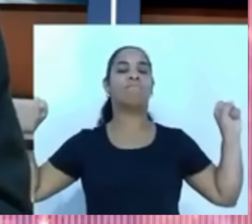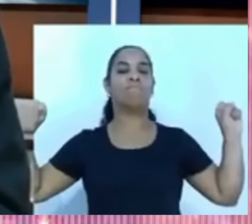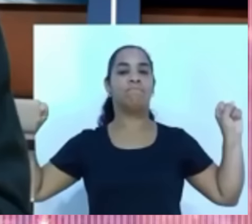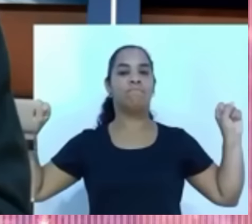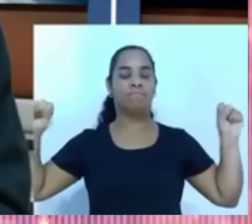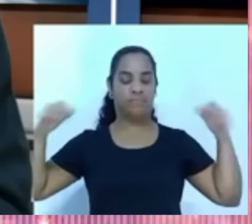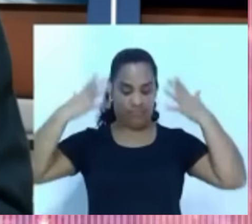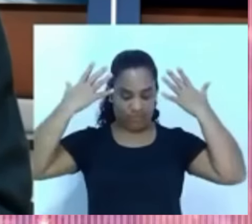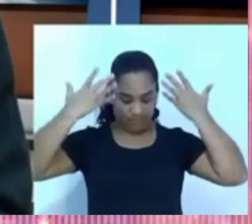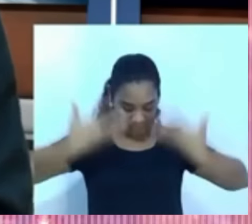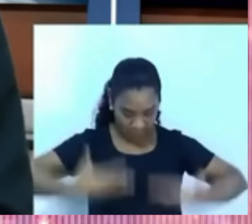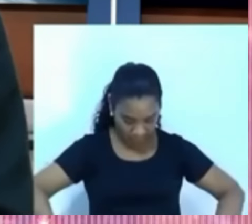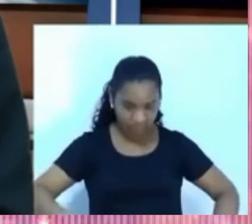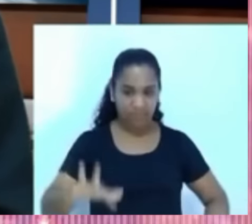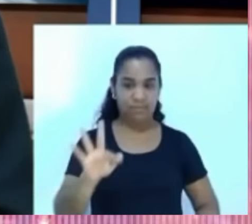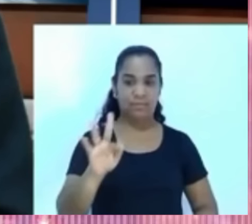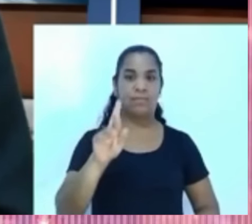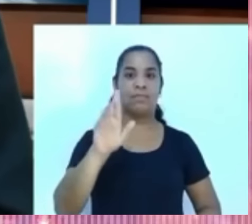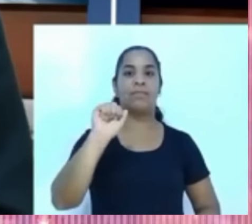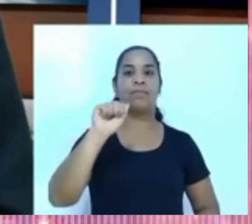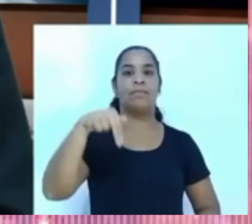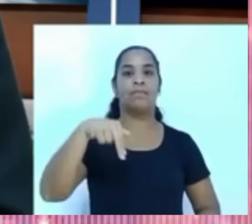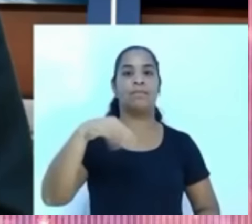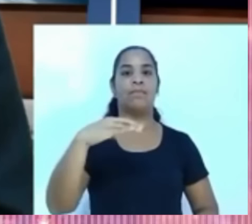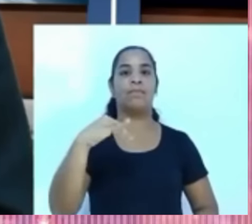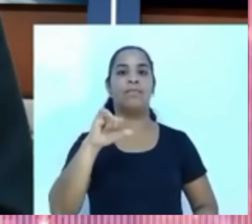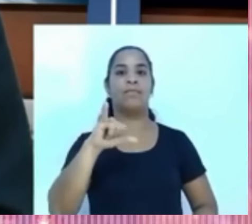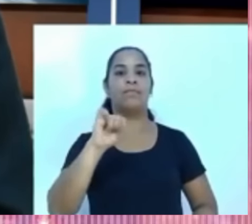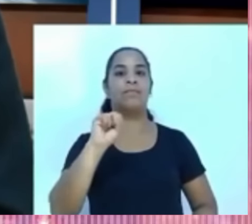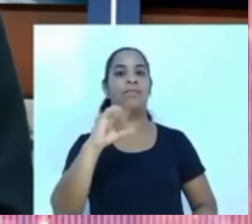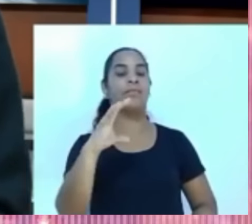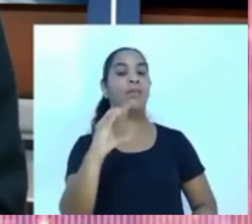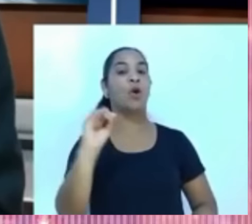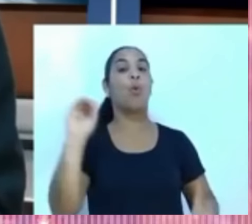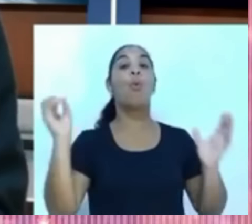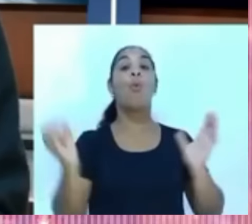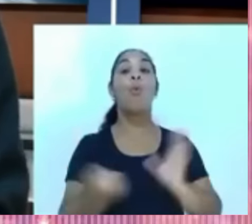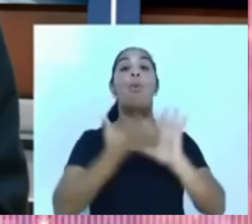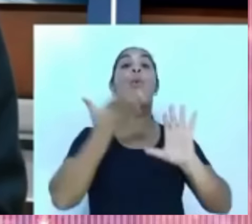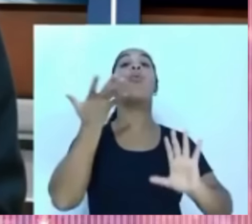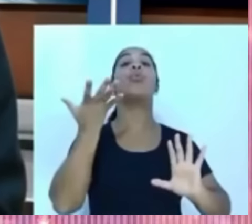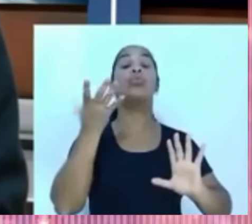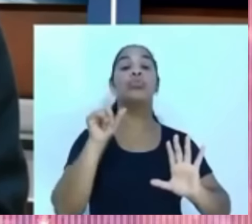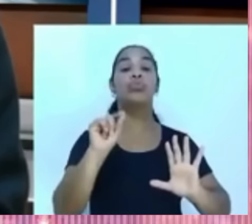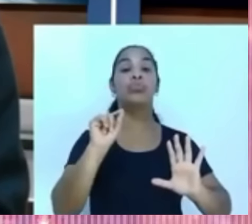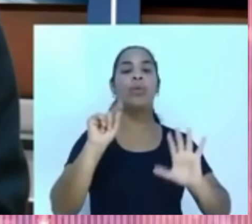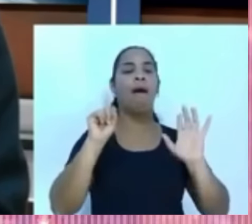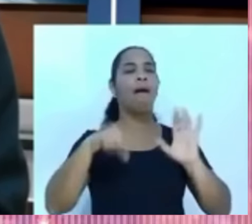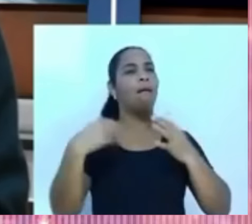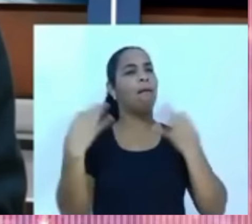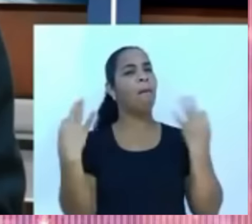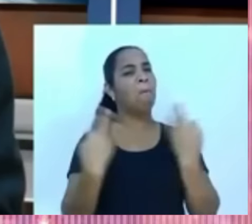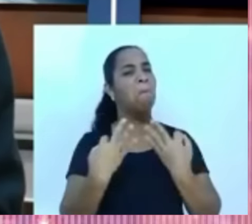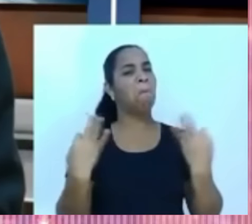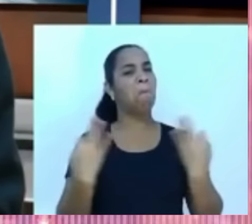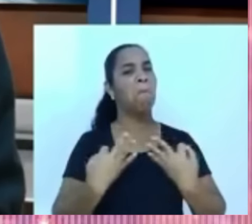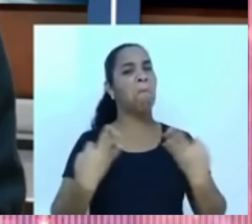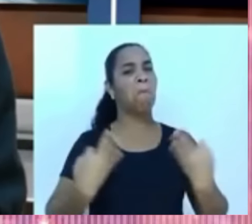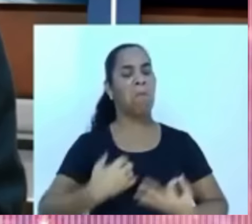Francesco bernardone passa a surgir o mais perfeito êmulo